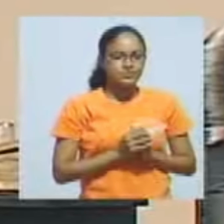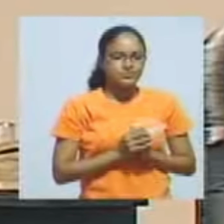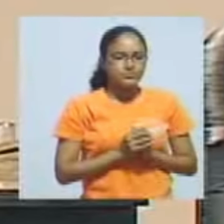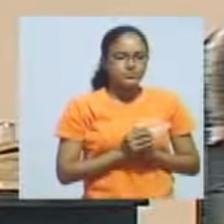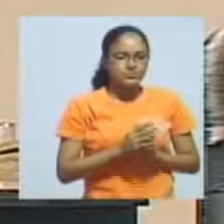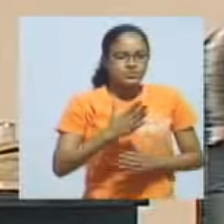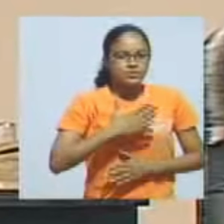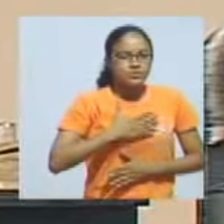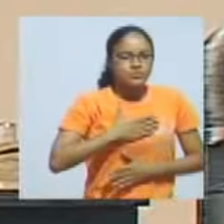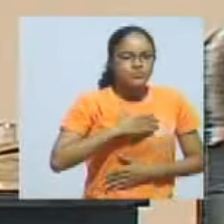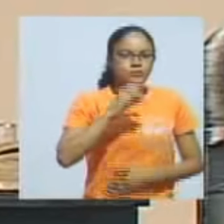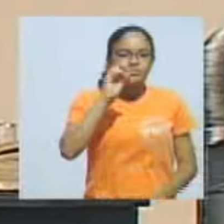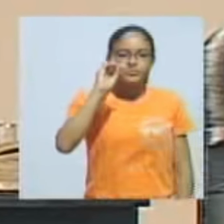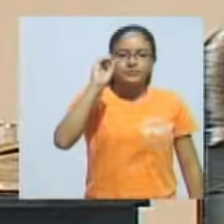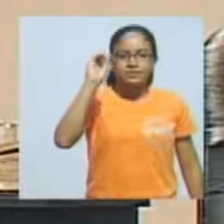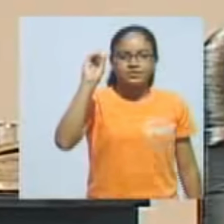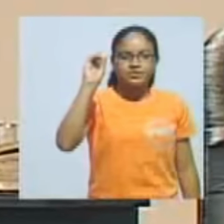Meu Deus,